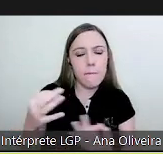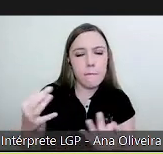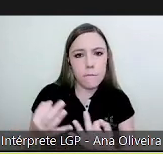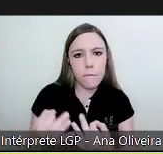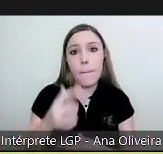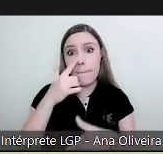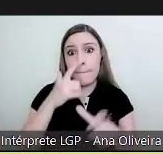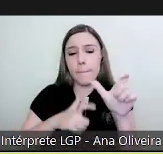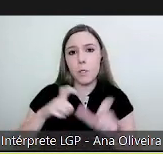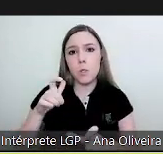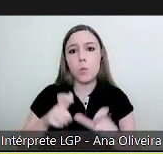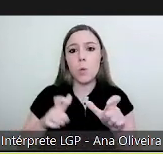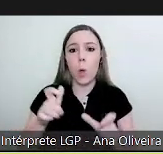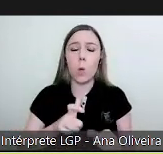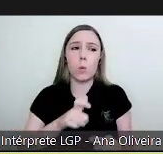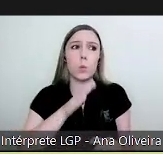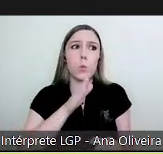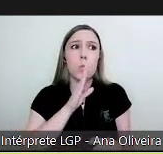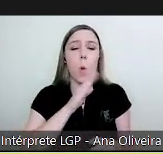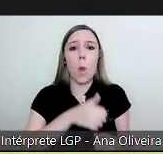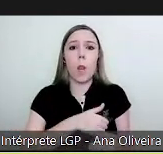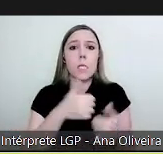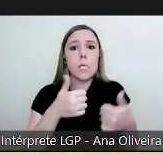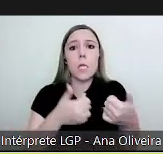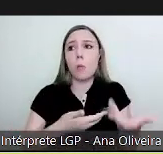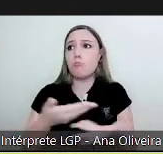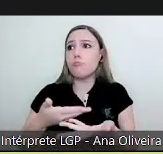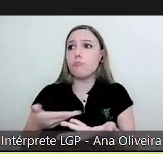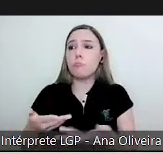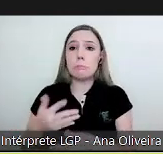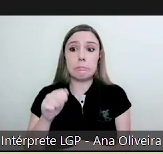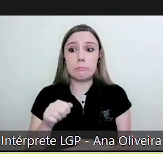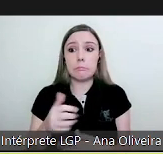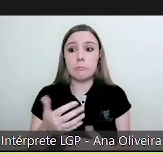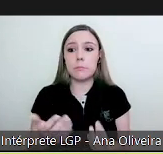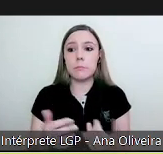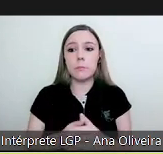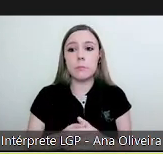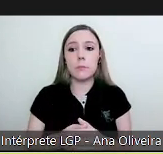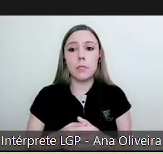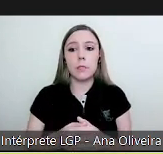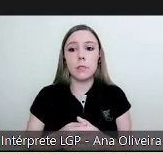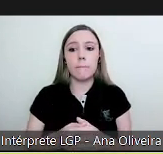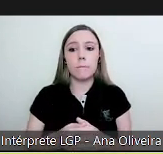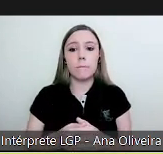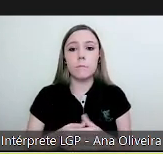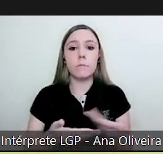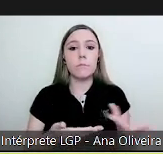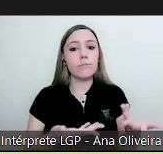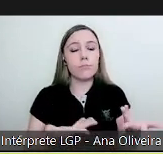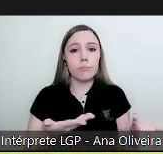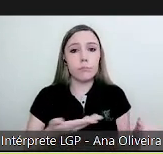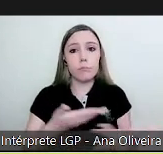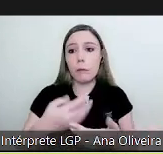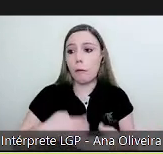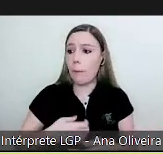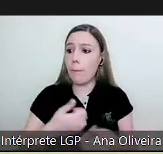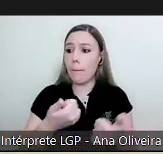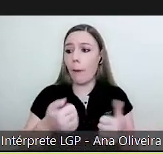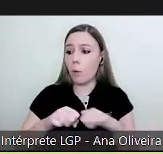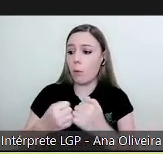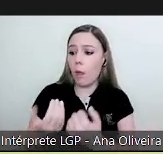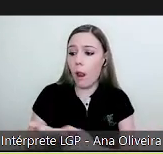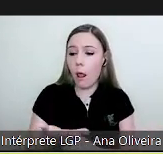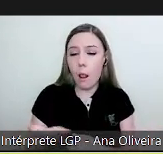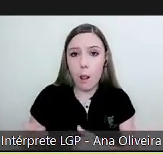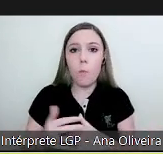pessoas vivem de forma humana e se realizam socialmente, é